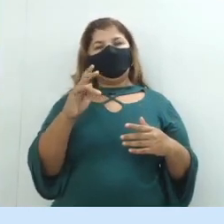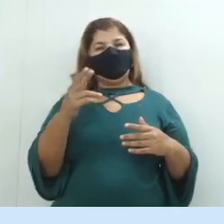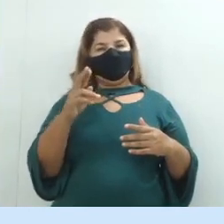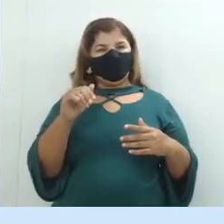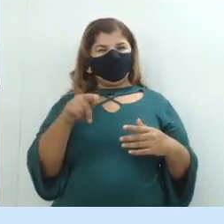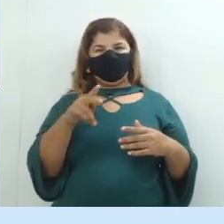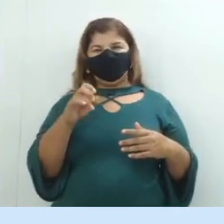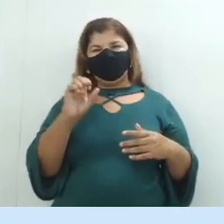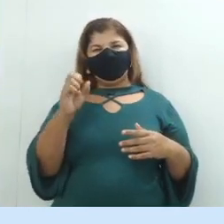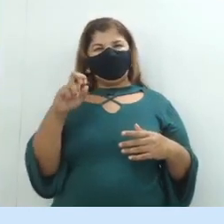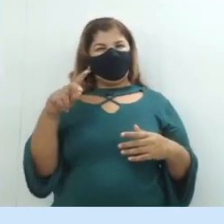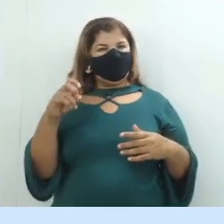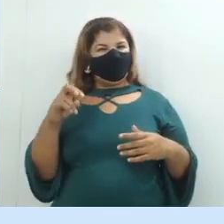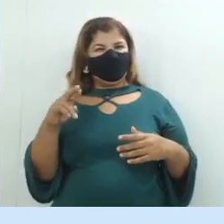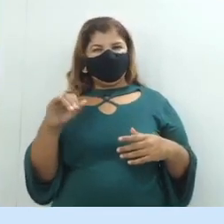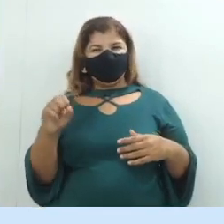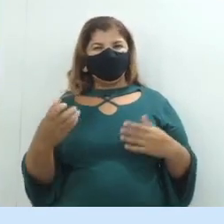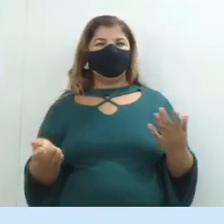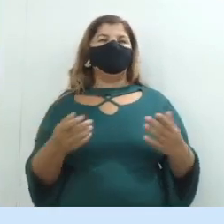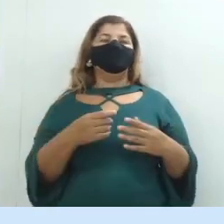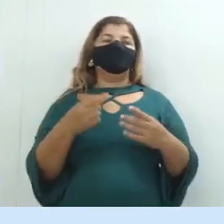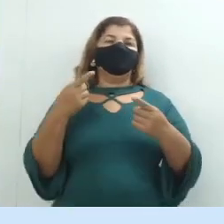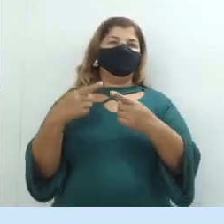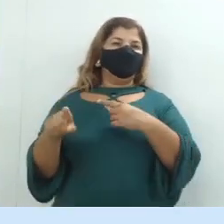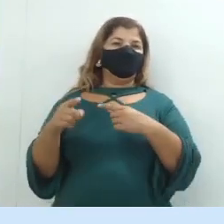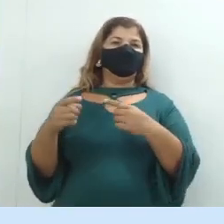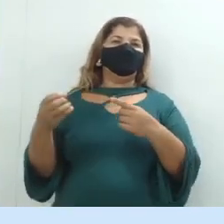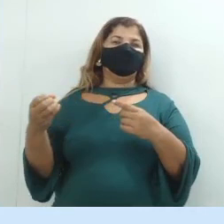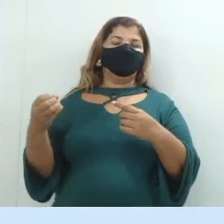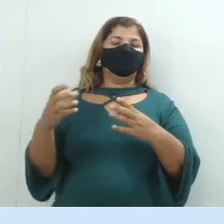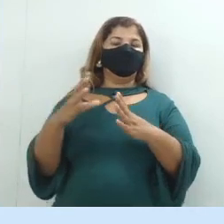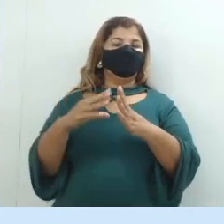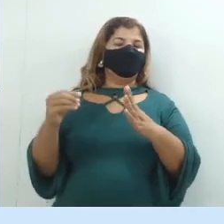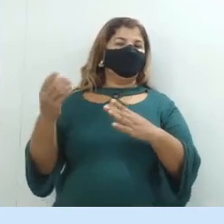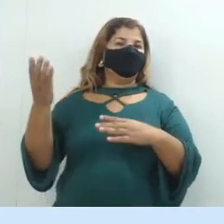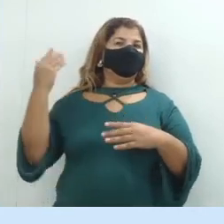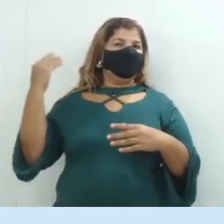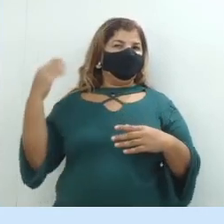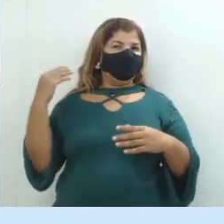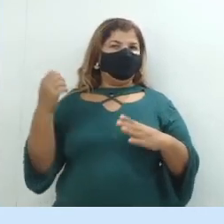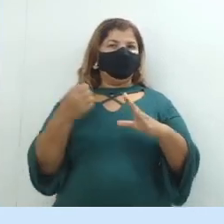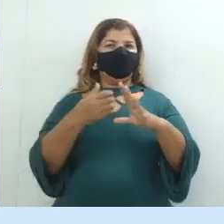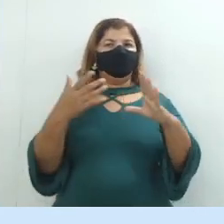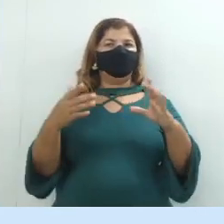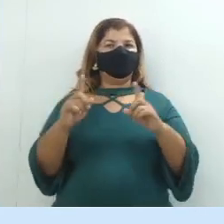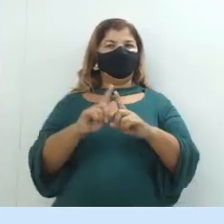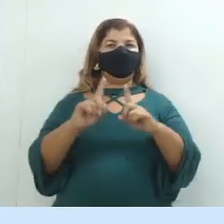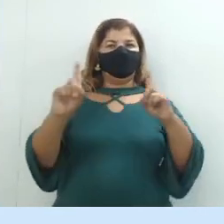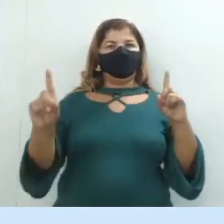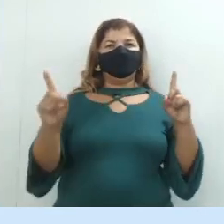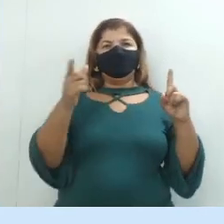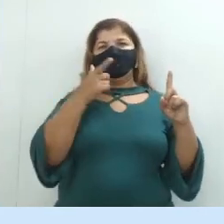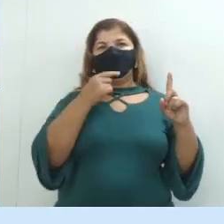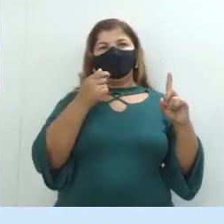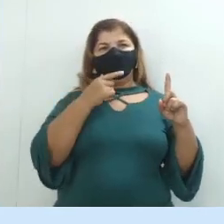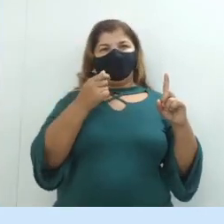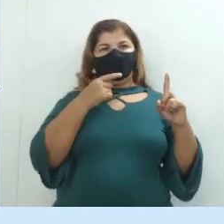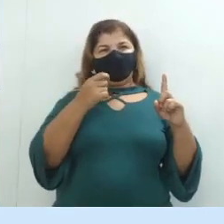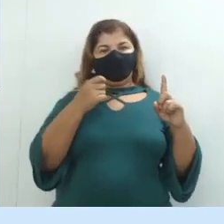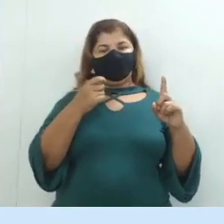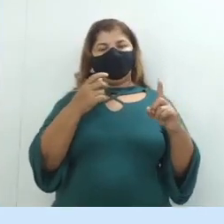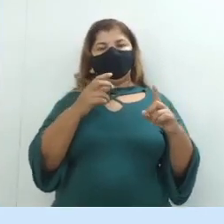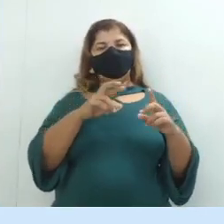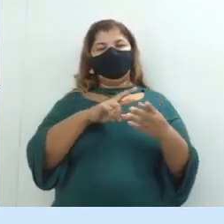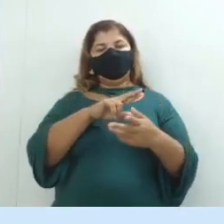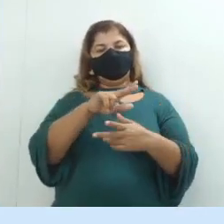C. Ruptura com o modo antigo, a qual caracterizava um distanciamento do homem face aos